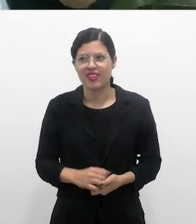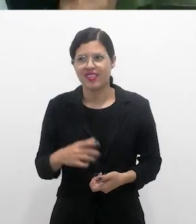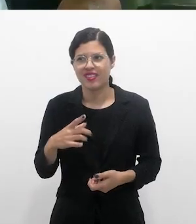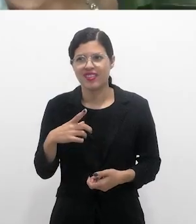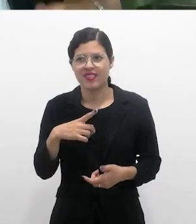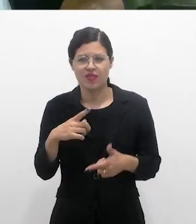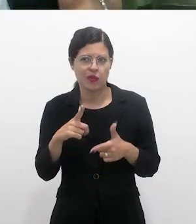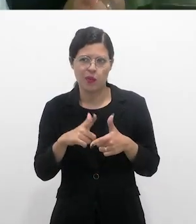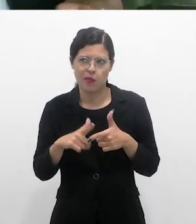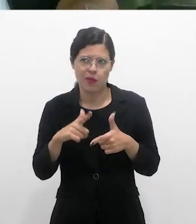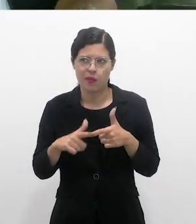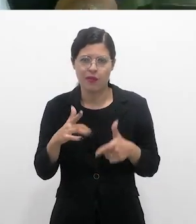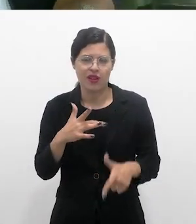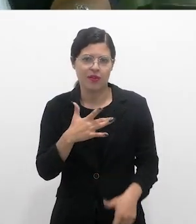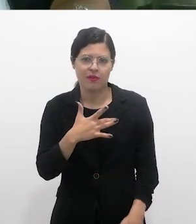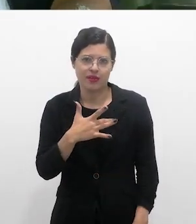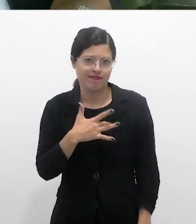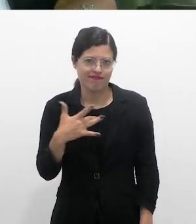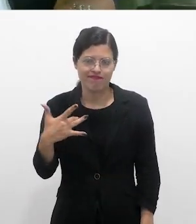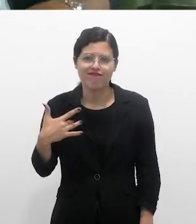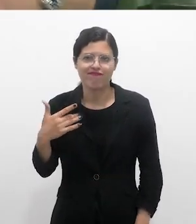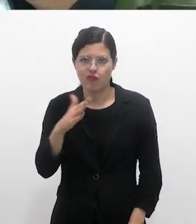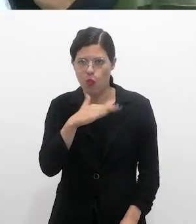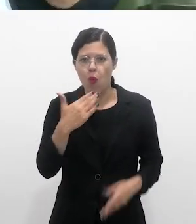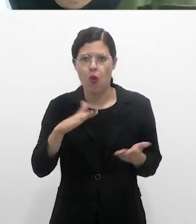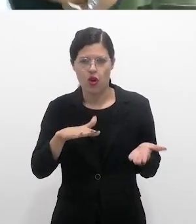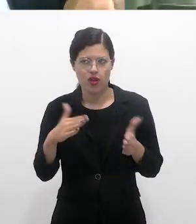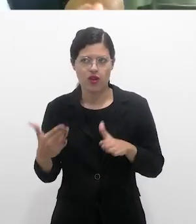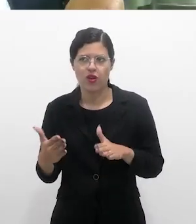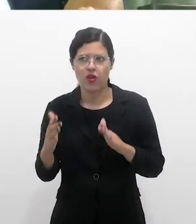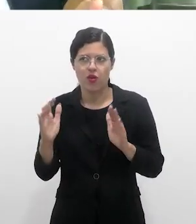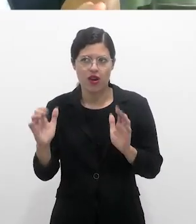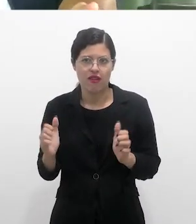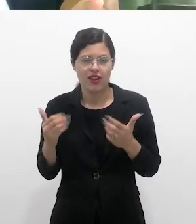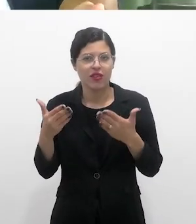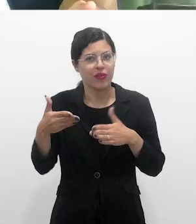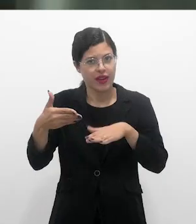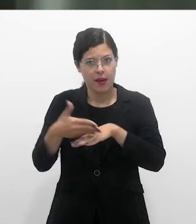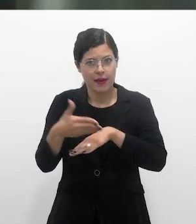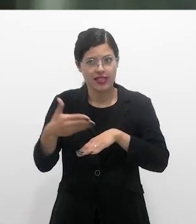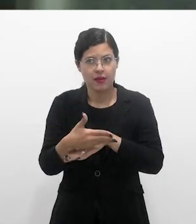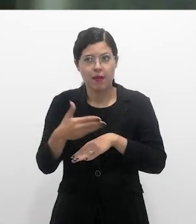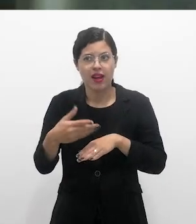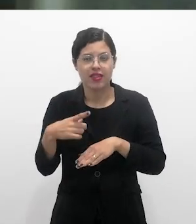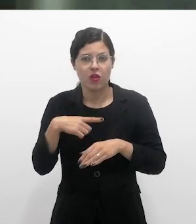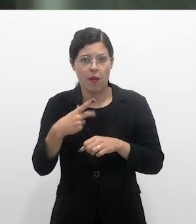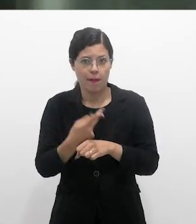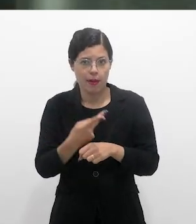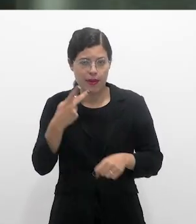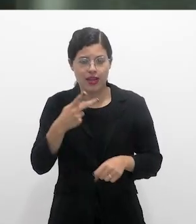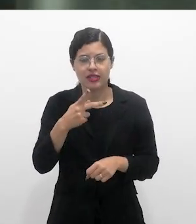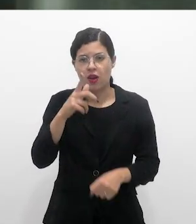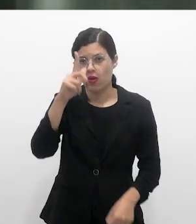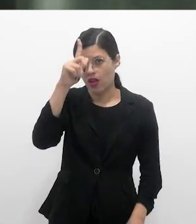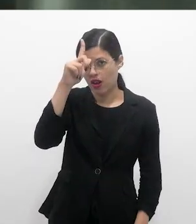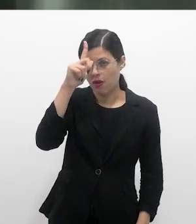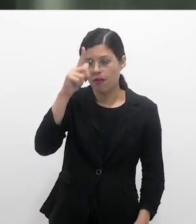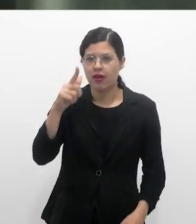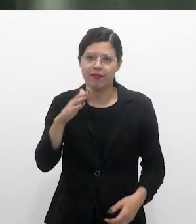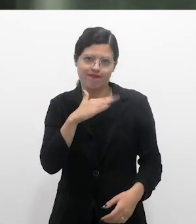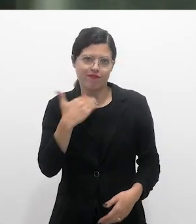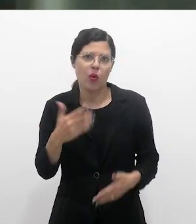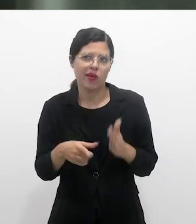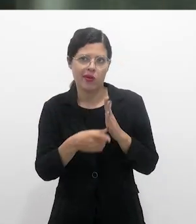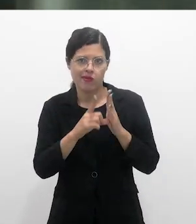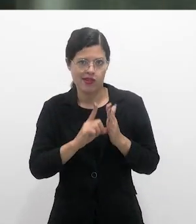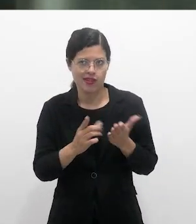um problema de saúde, veio a falecer. Fui num evento que ele ia também para receber uma premiação na Alemanha, acabou ele falecendo